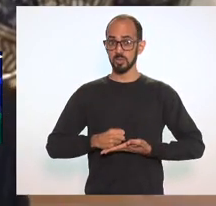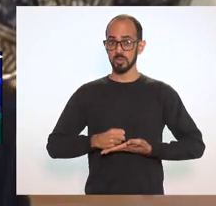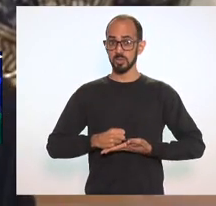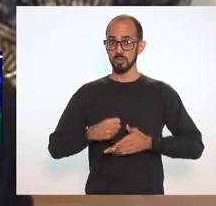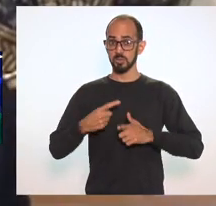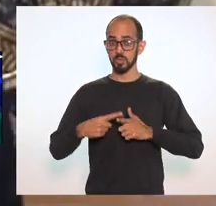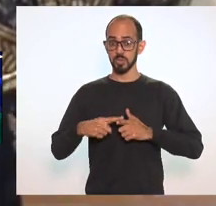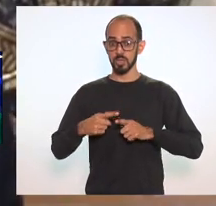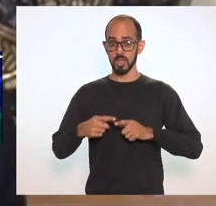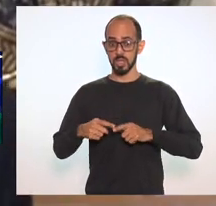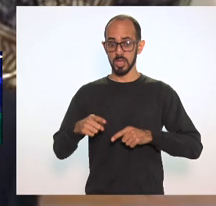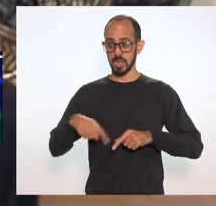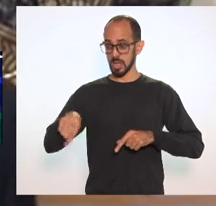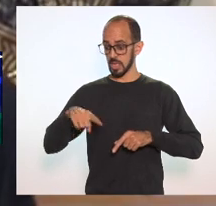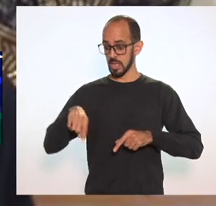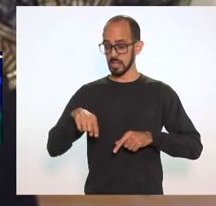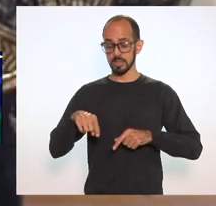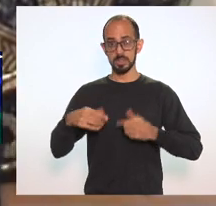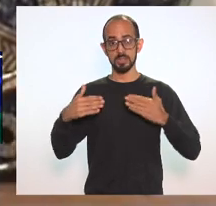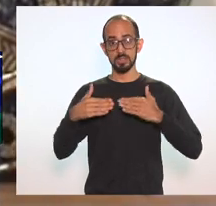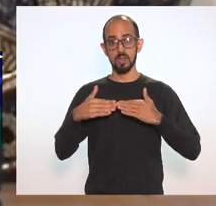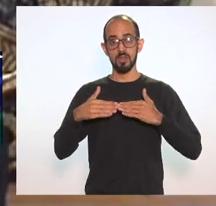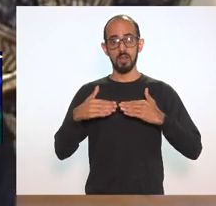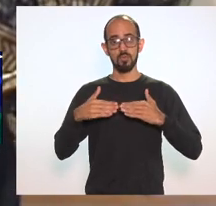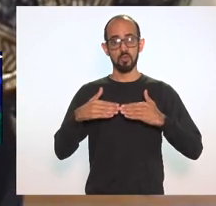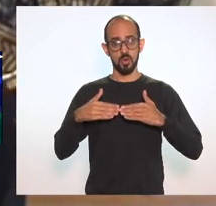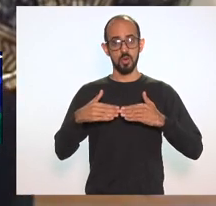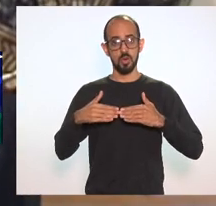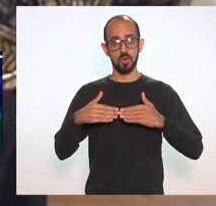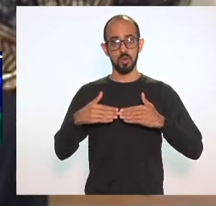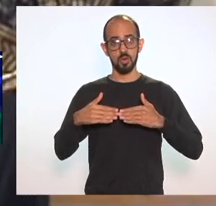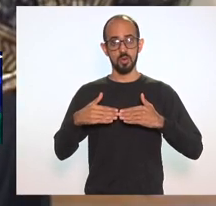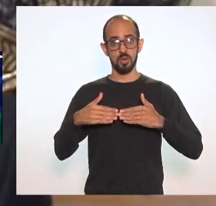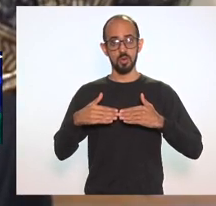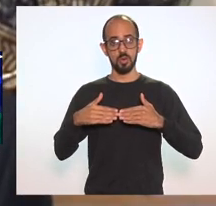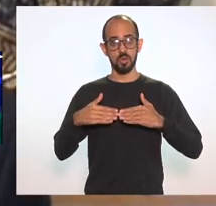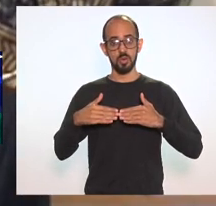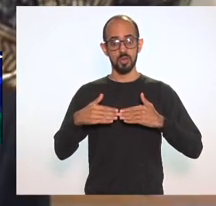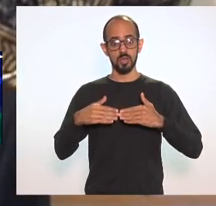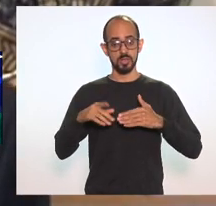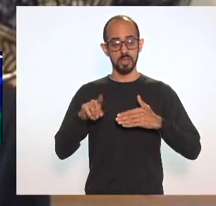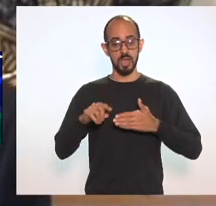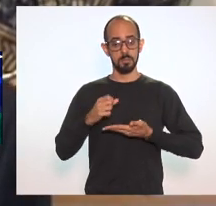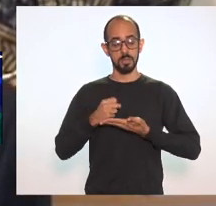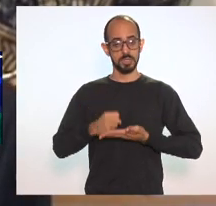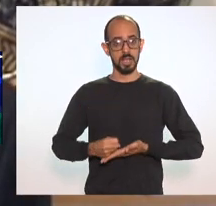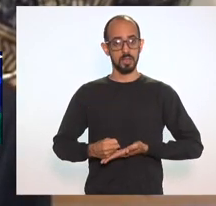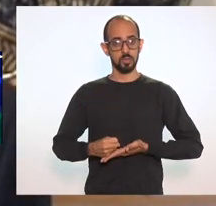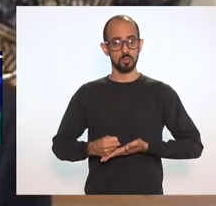produtivo só o a favor de uma máquina enorme e essa máquina enorme hoje Está pesando